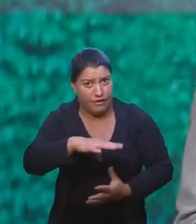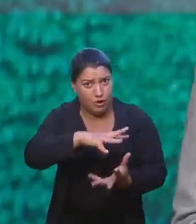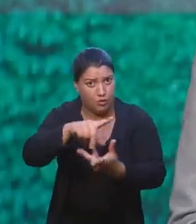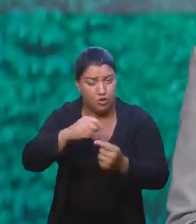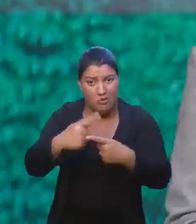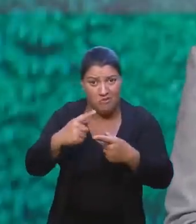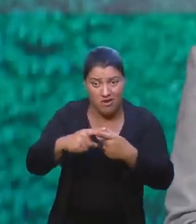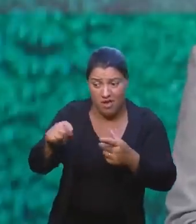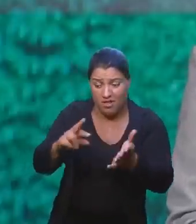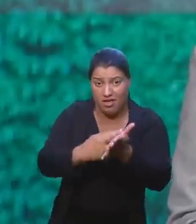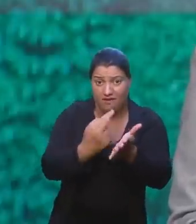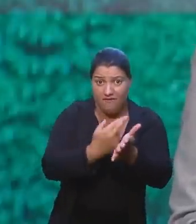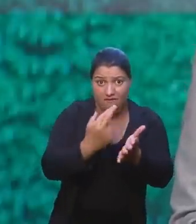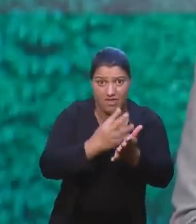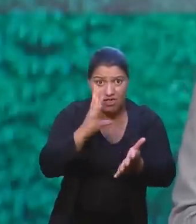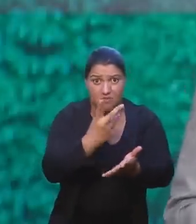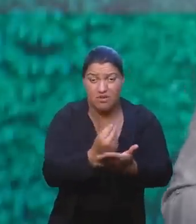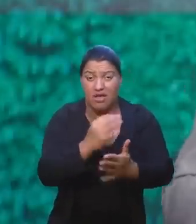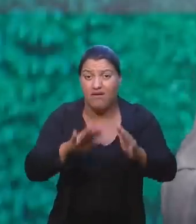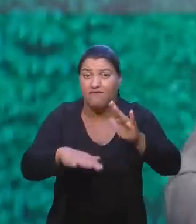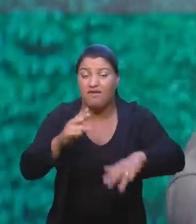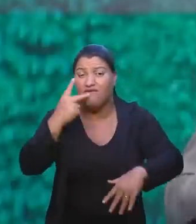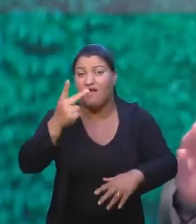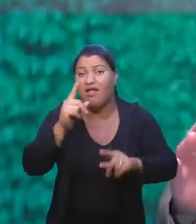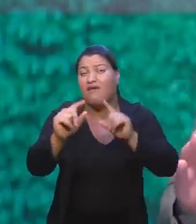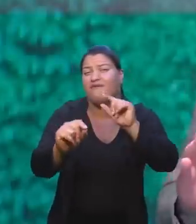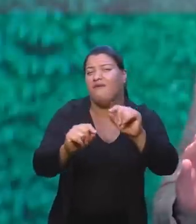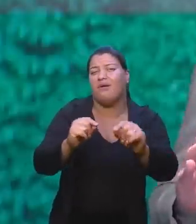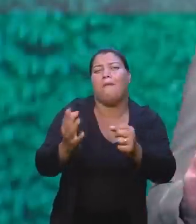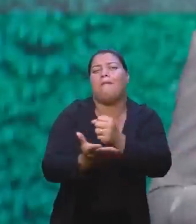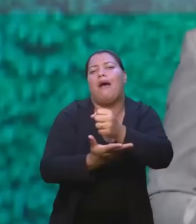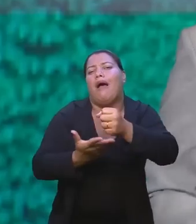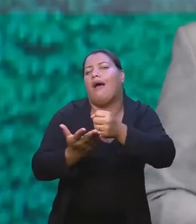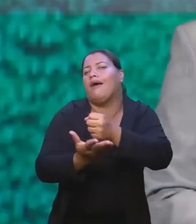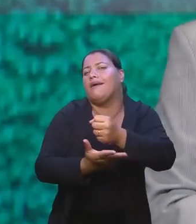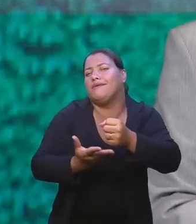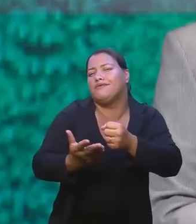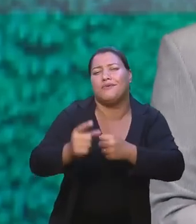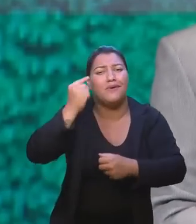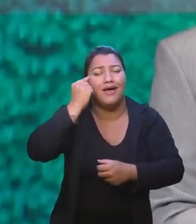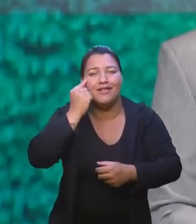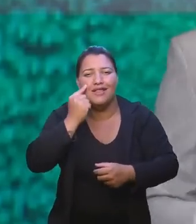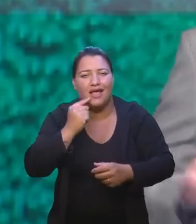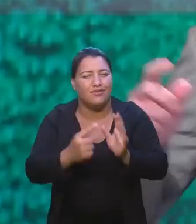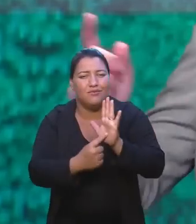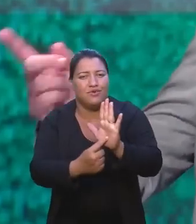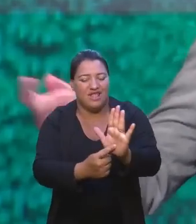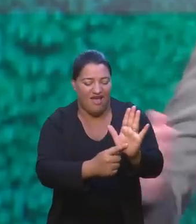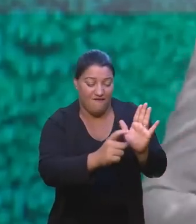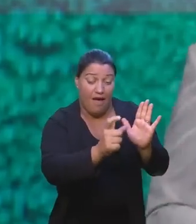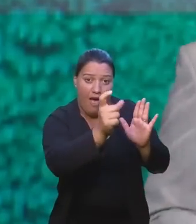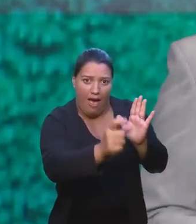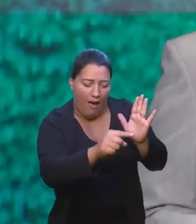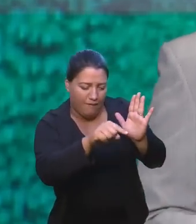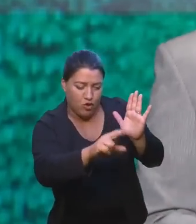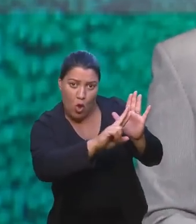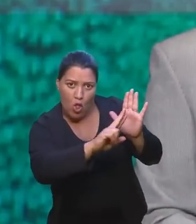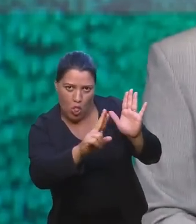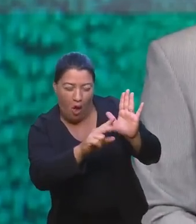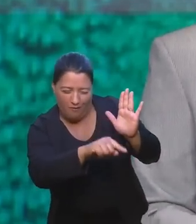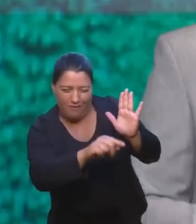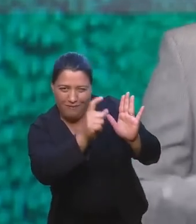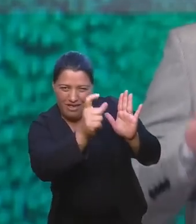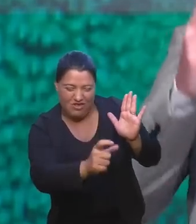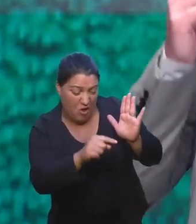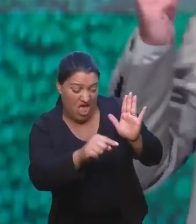Kardec, na Revista Espírita, muitas vezes, falava mais genericamente. Kardec não nominava as pessoas, fulano me fez isso, fulano. Nós gostamos,